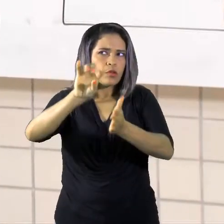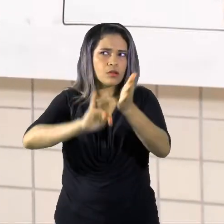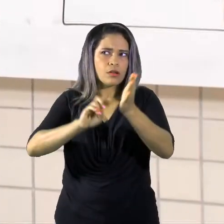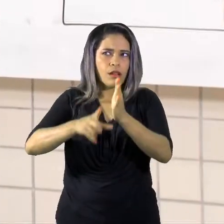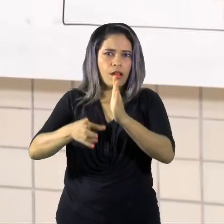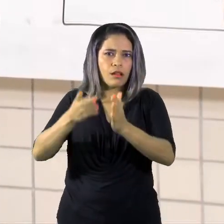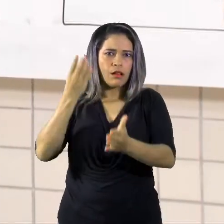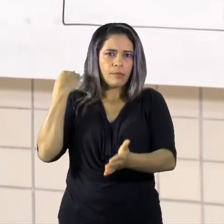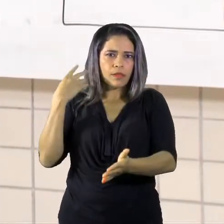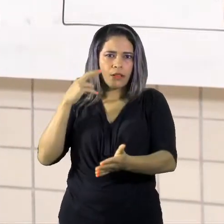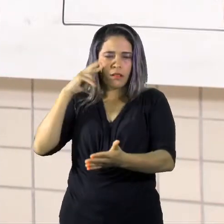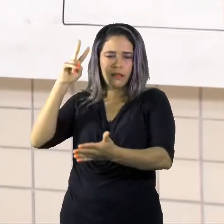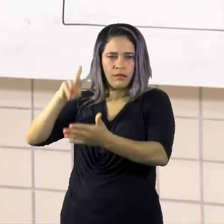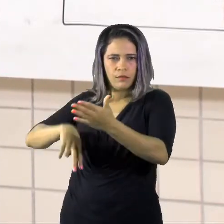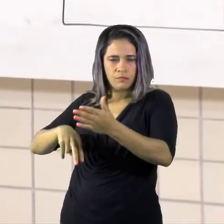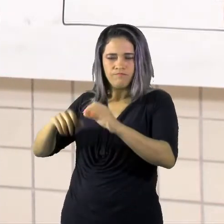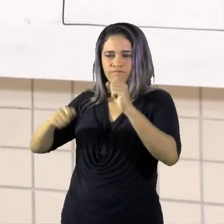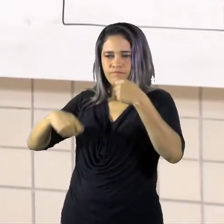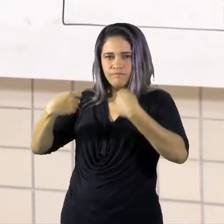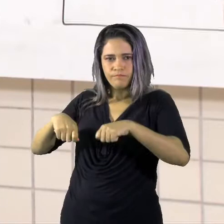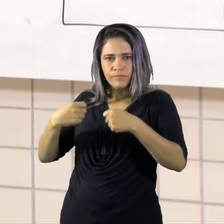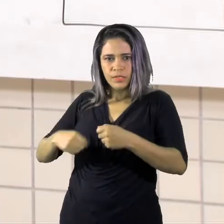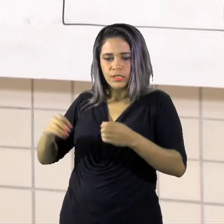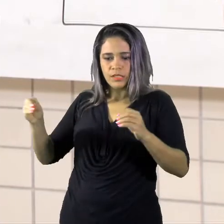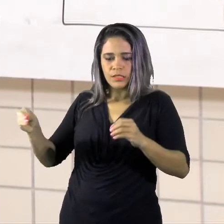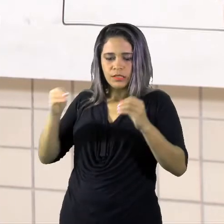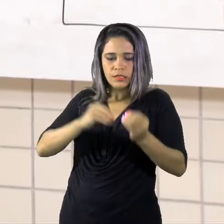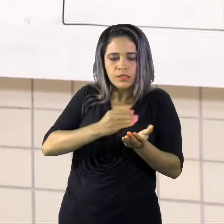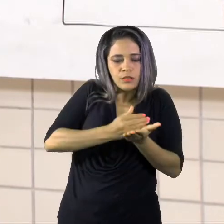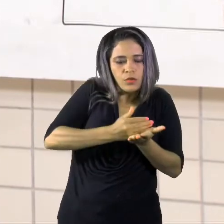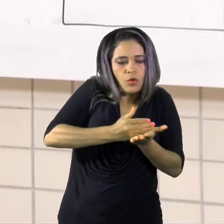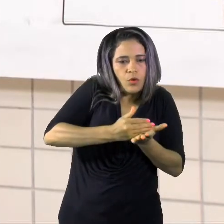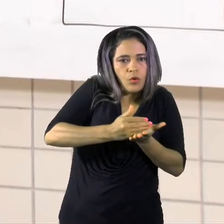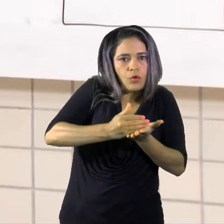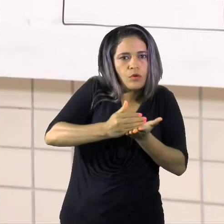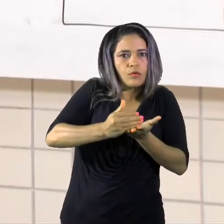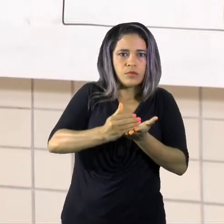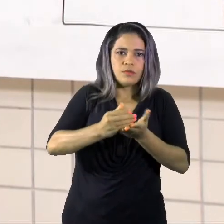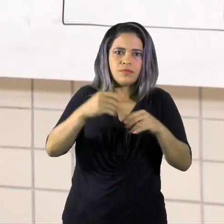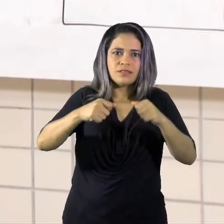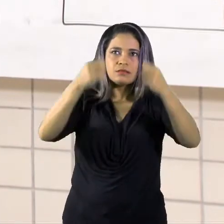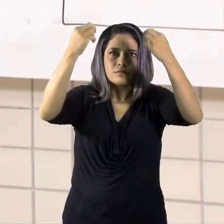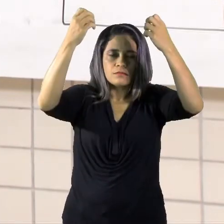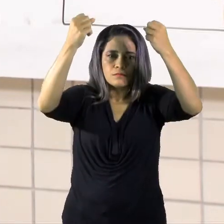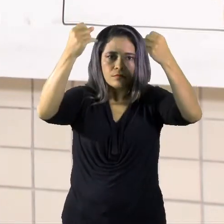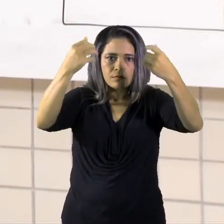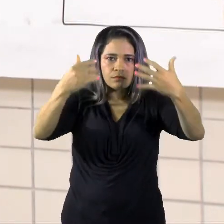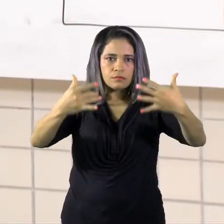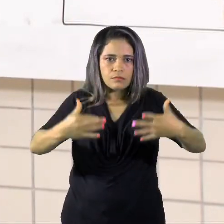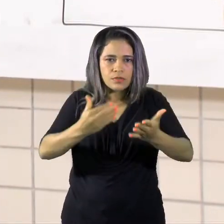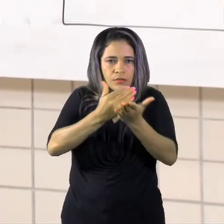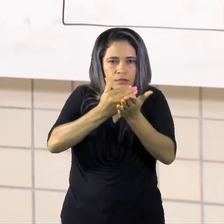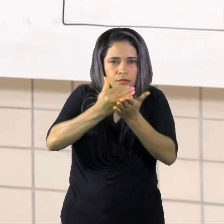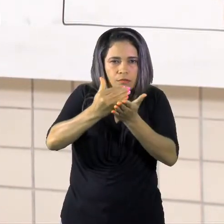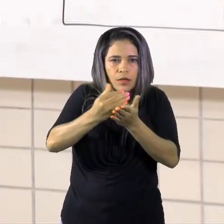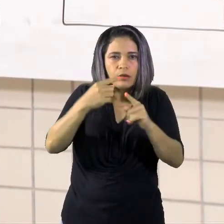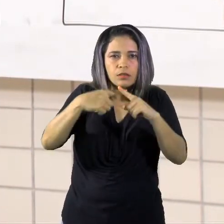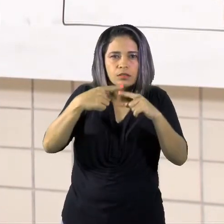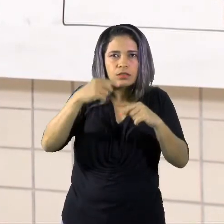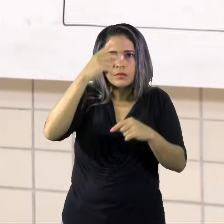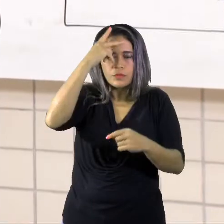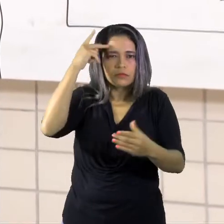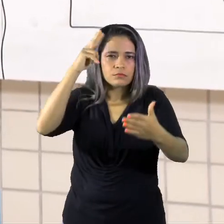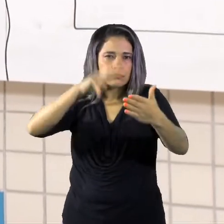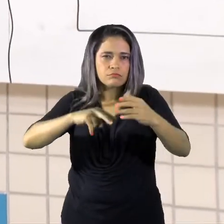anteriormente precisa ser mencionado no início para quem for ler a carta do leitor entender sobre o que ele está